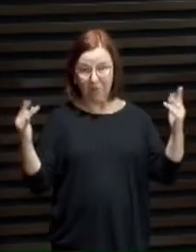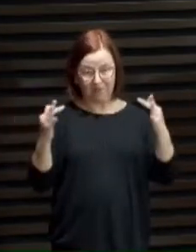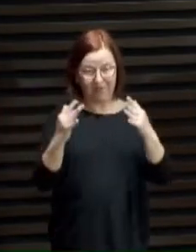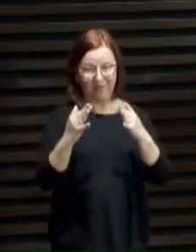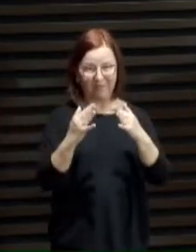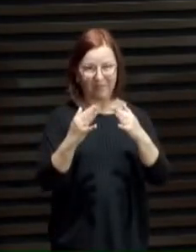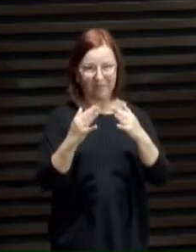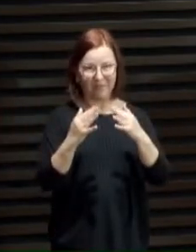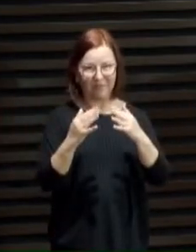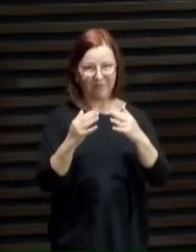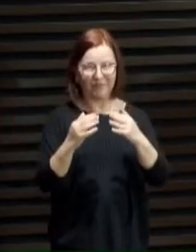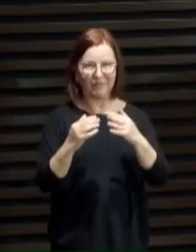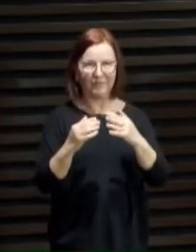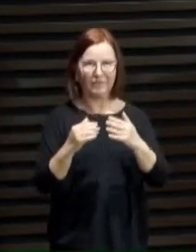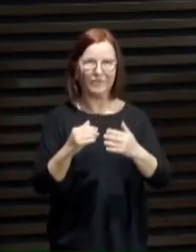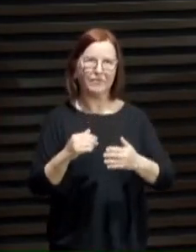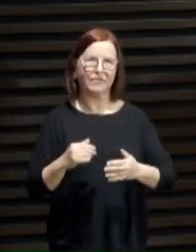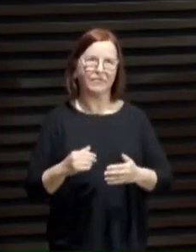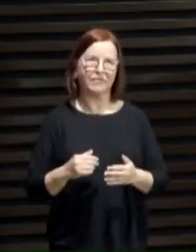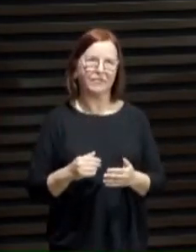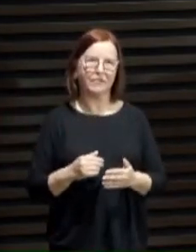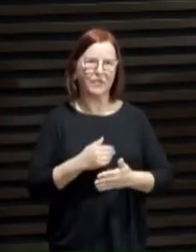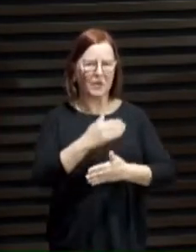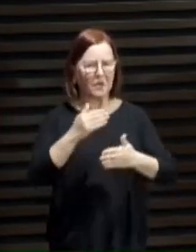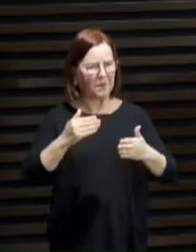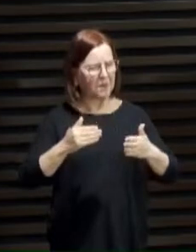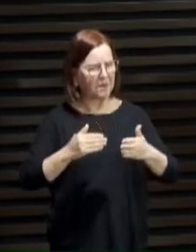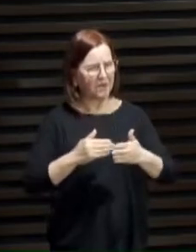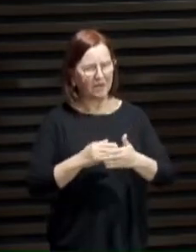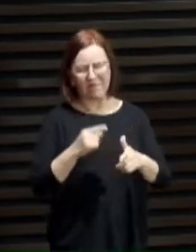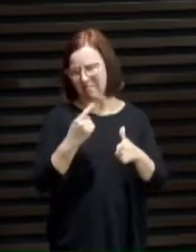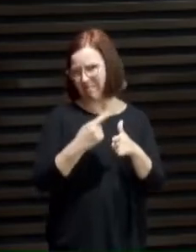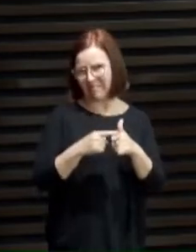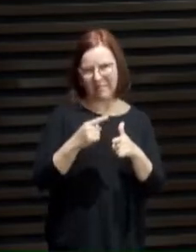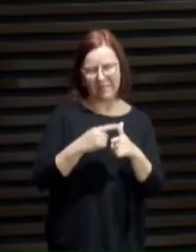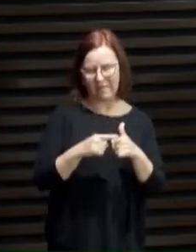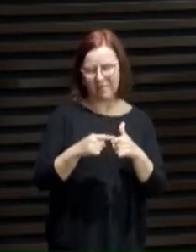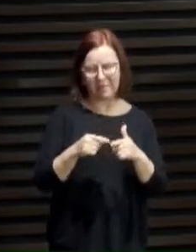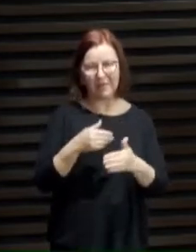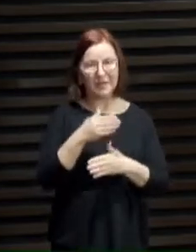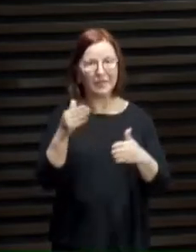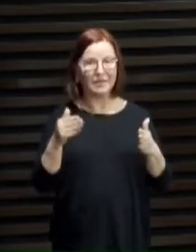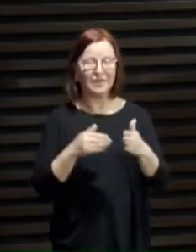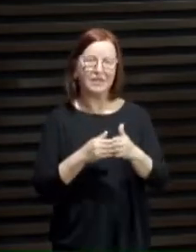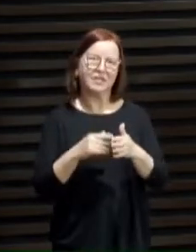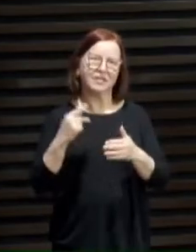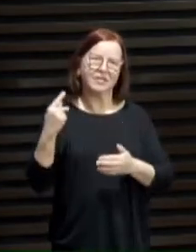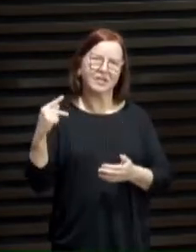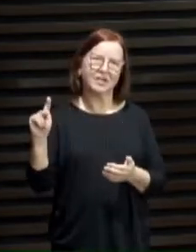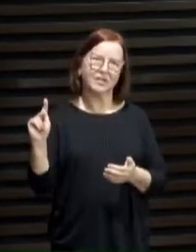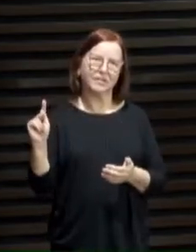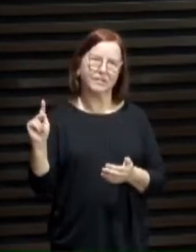com todas as suas vicissitudes, com todas as suas